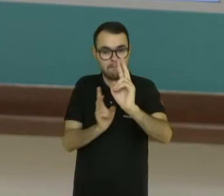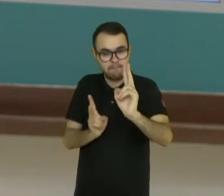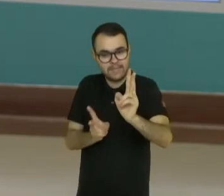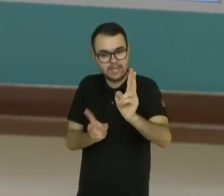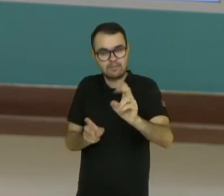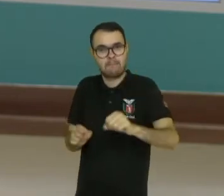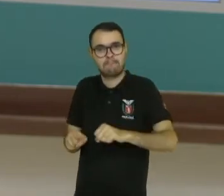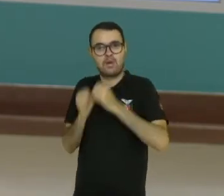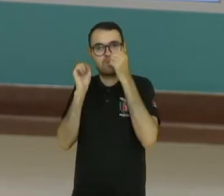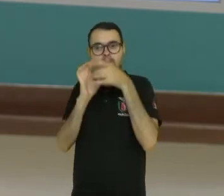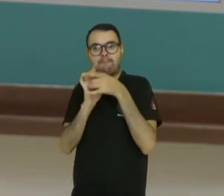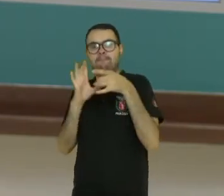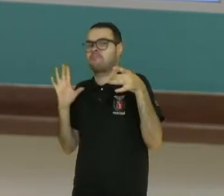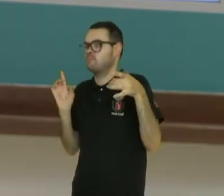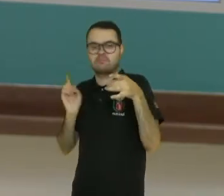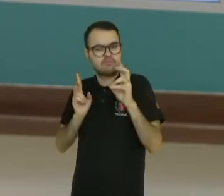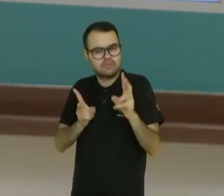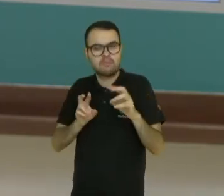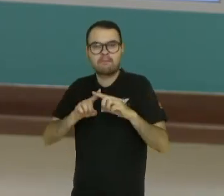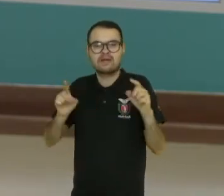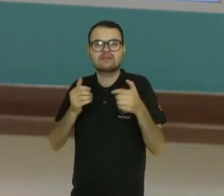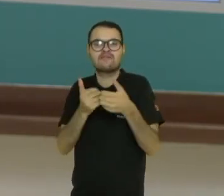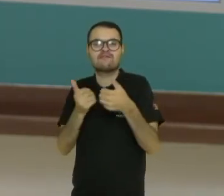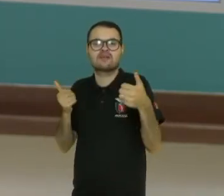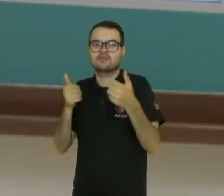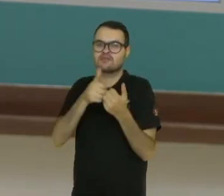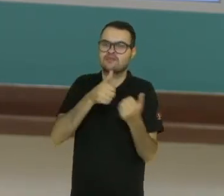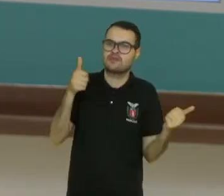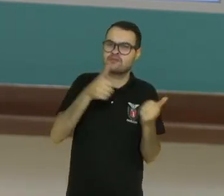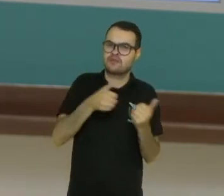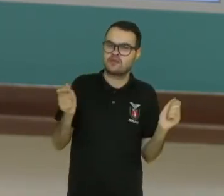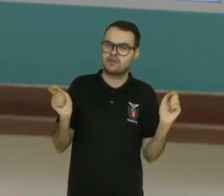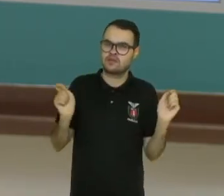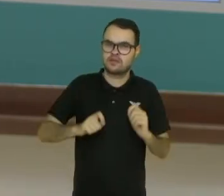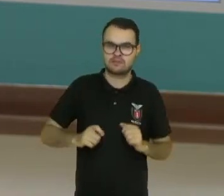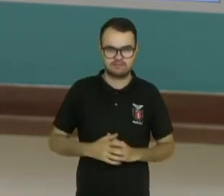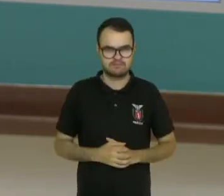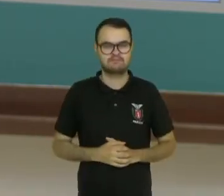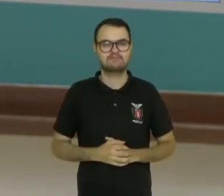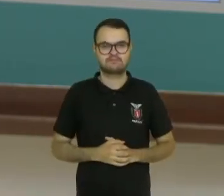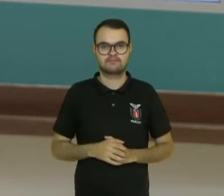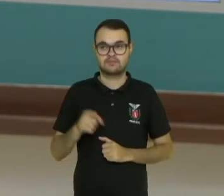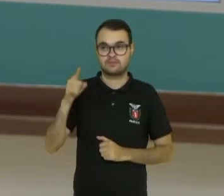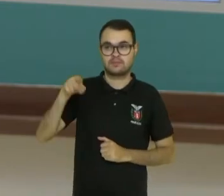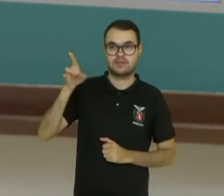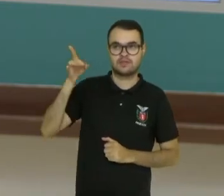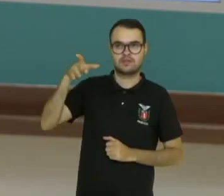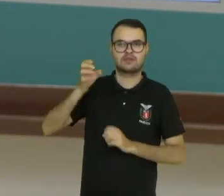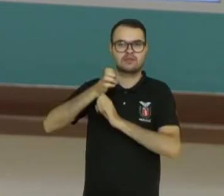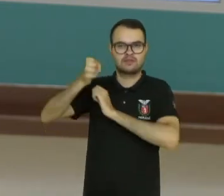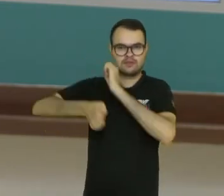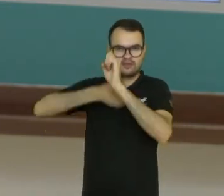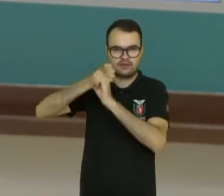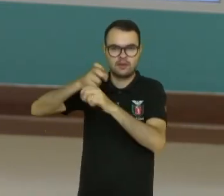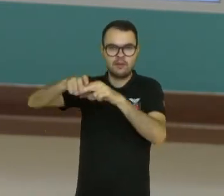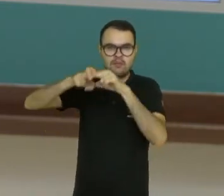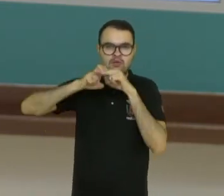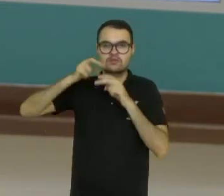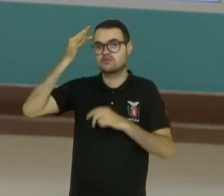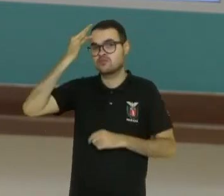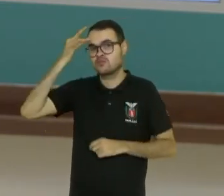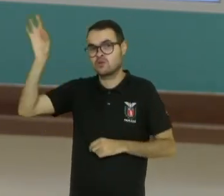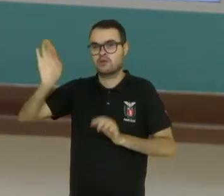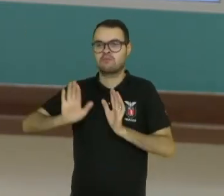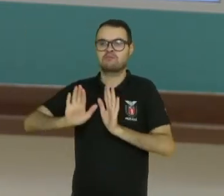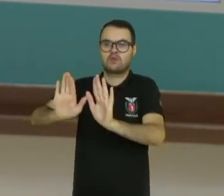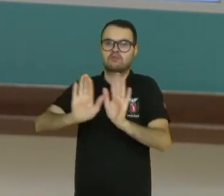não se rompa, mas que ele fique o mais afastado possível daqueles elétrons que estão sobrando ali nesse caso. Por isso, teoria da